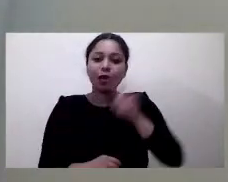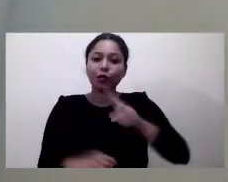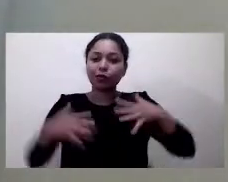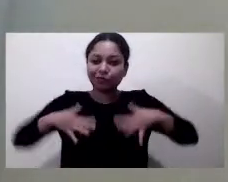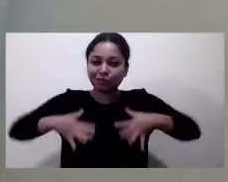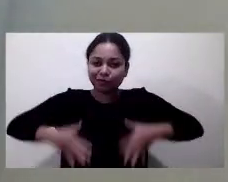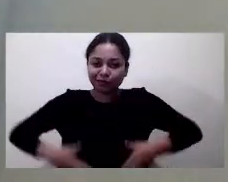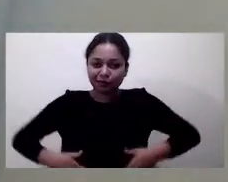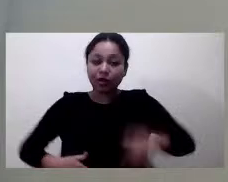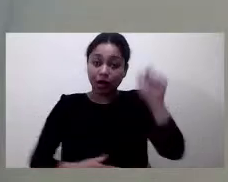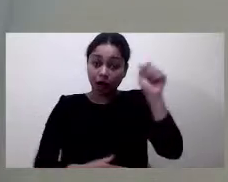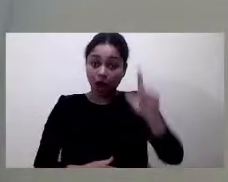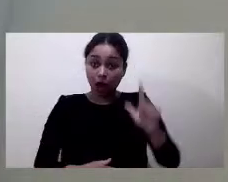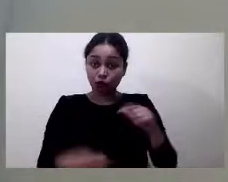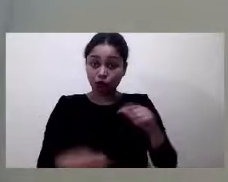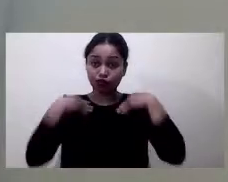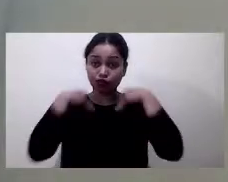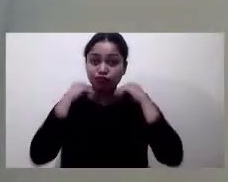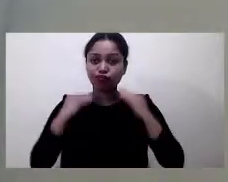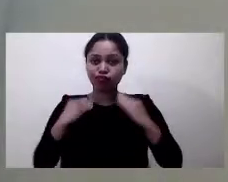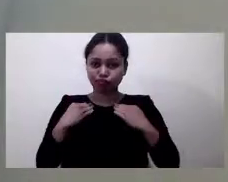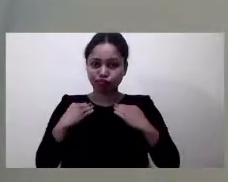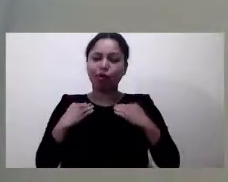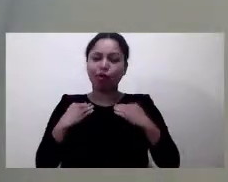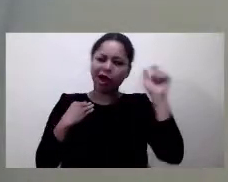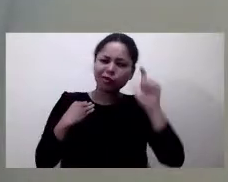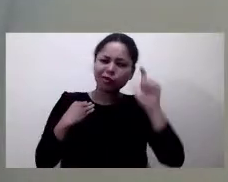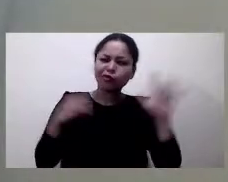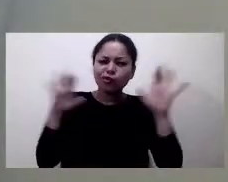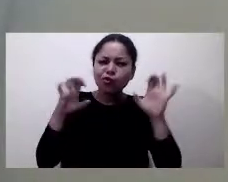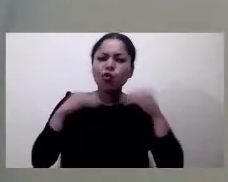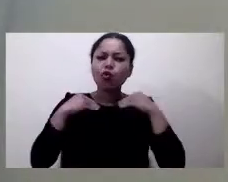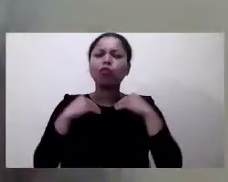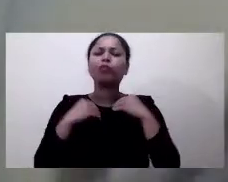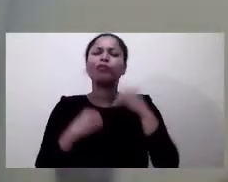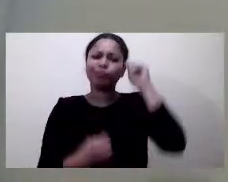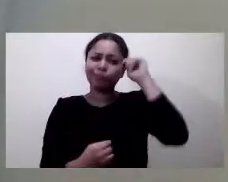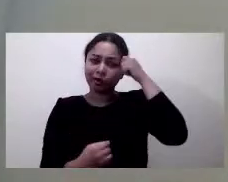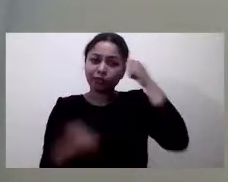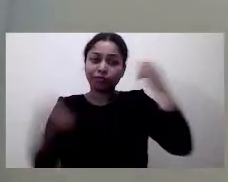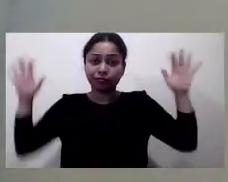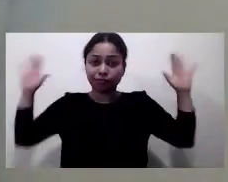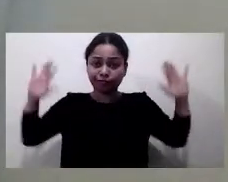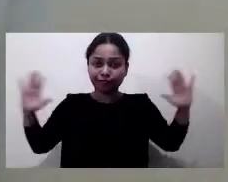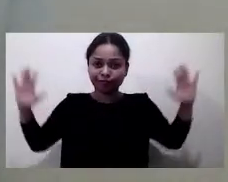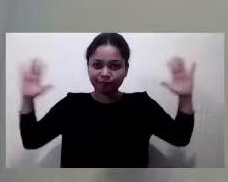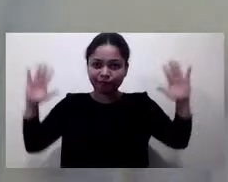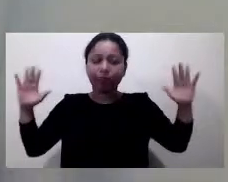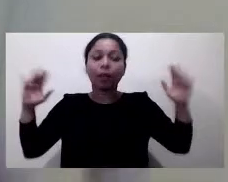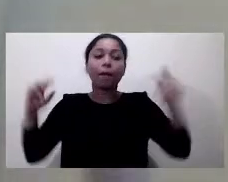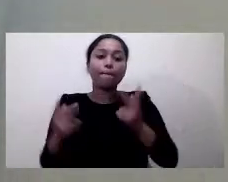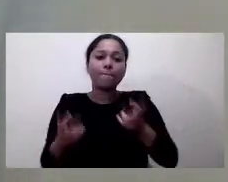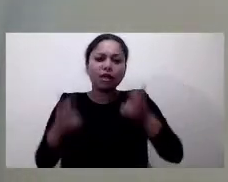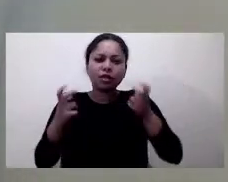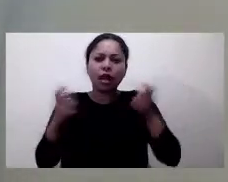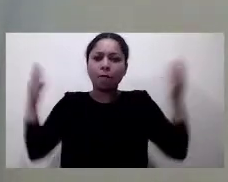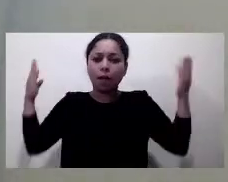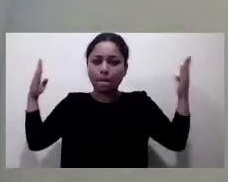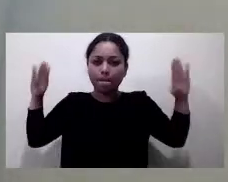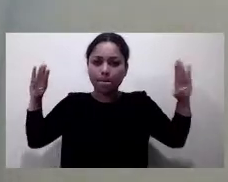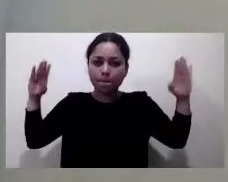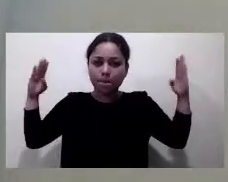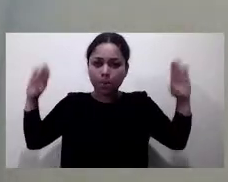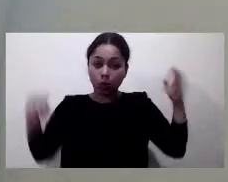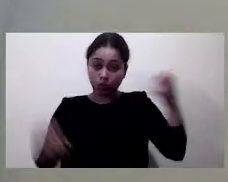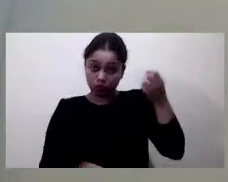camisa azul e preta, um azul mais escuro, com gola. E atrás de mim, ao fundo, é possível observar duas portas brancas e uma